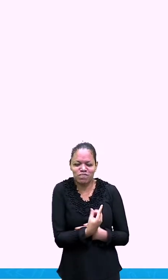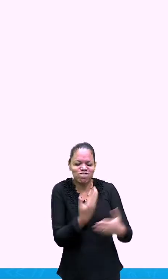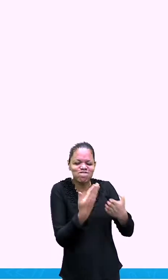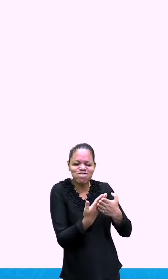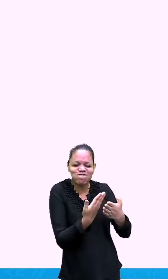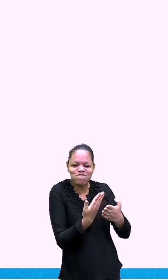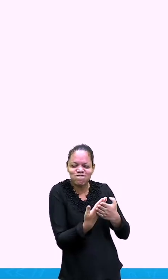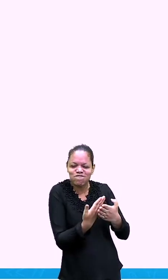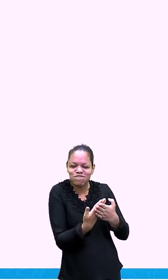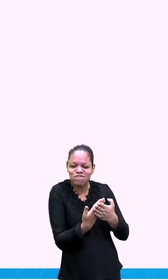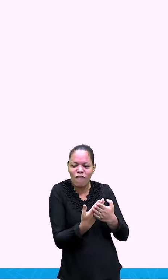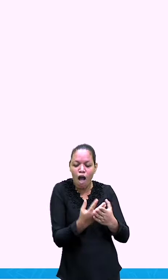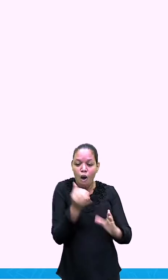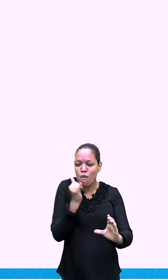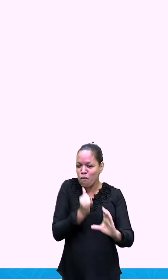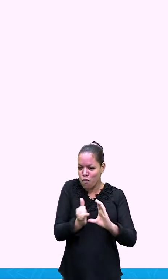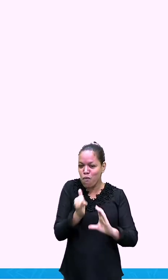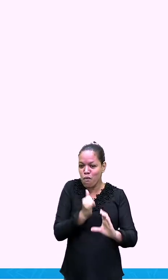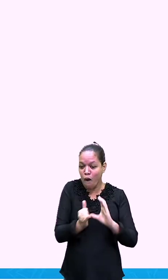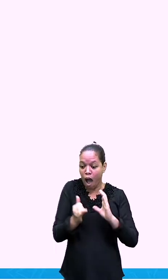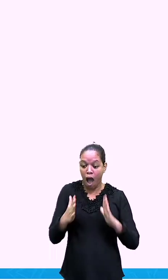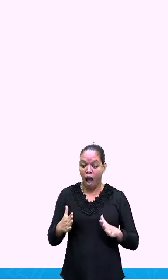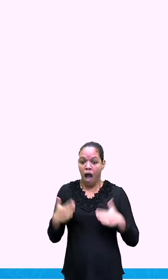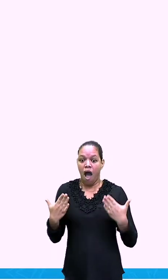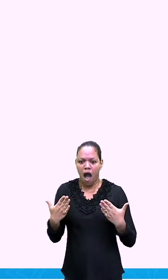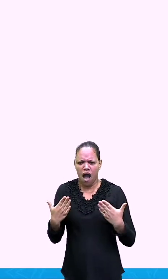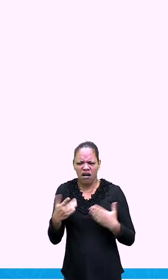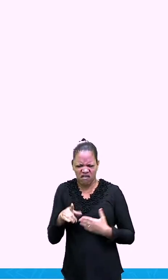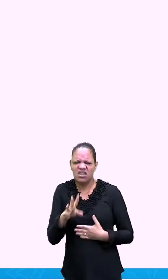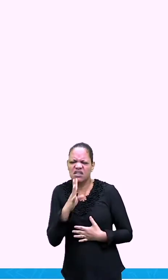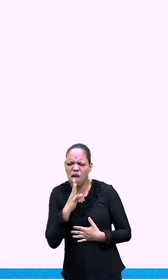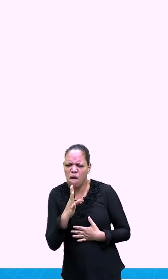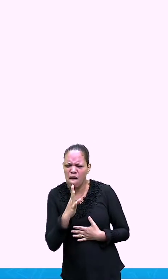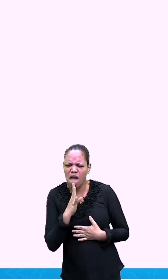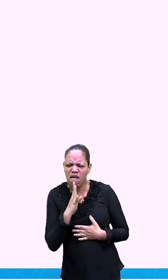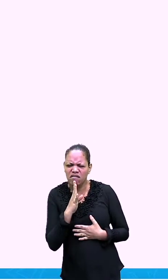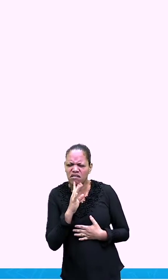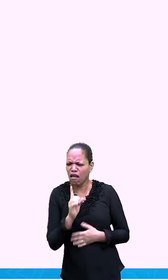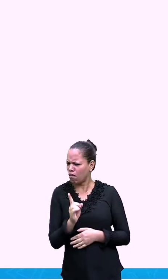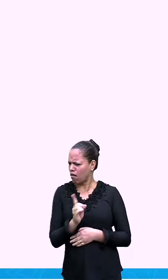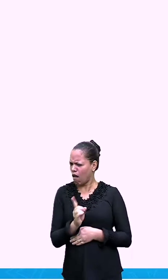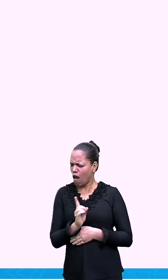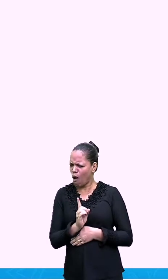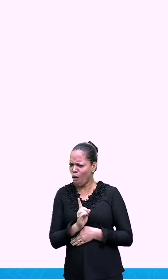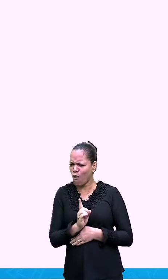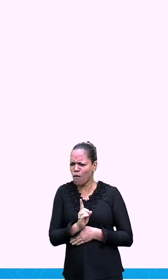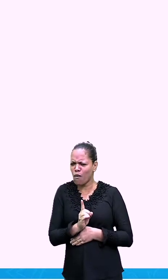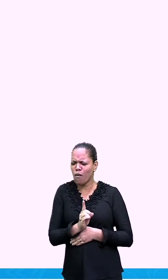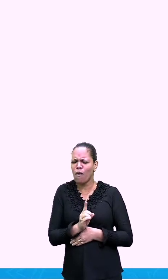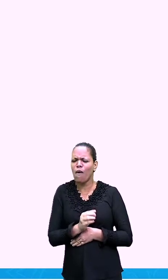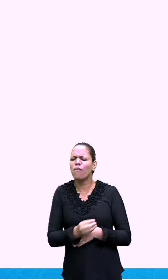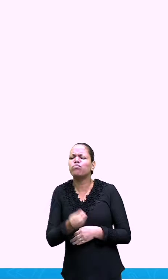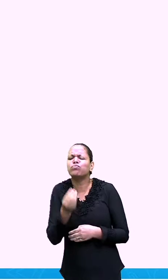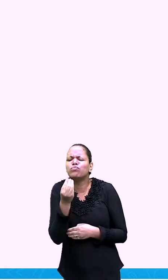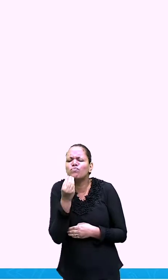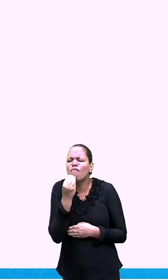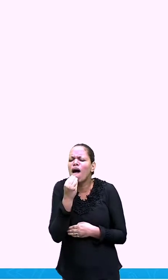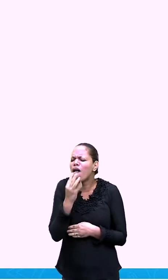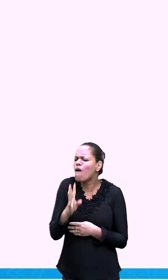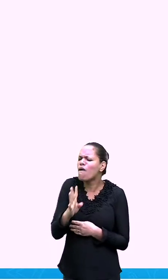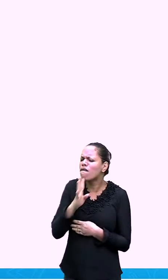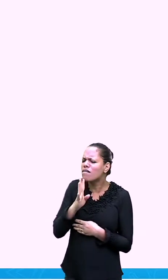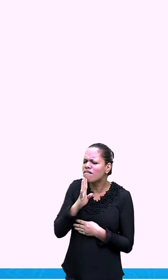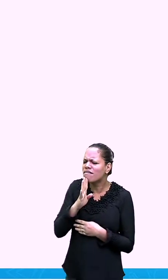assombração. Você conhece algum? Caso não conheça, contos de assombração, você vai ter a oportunidade de conhecer um